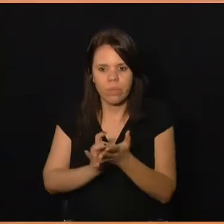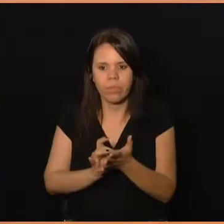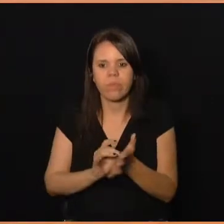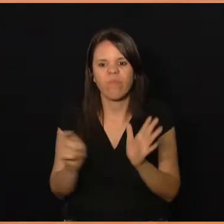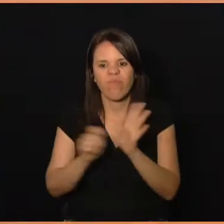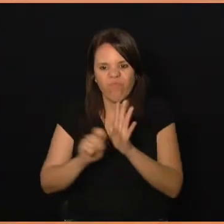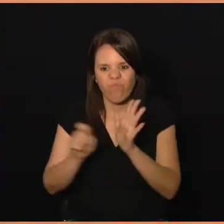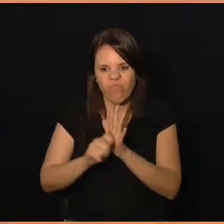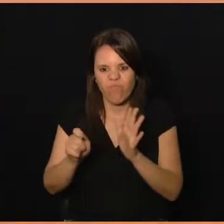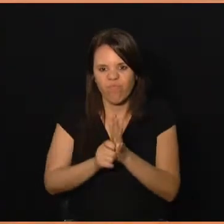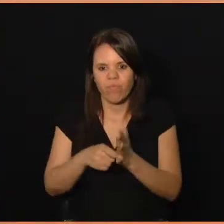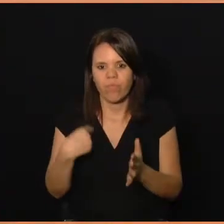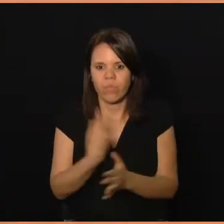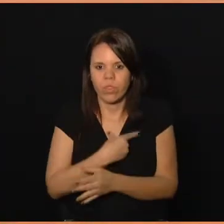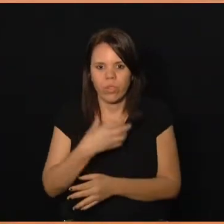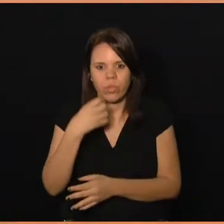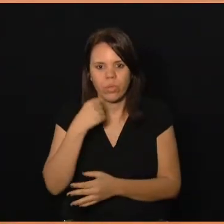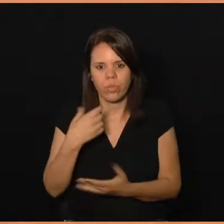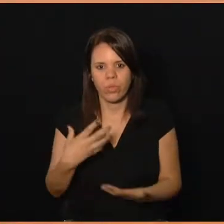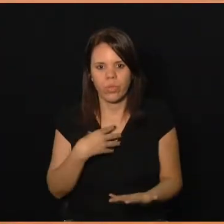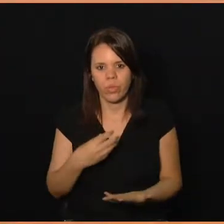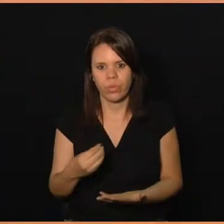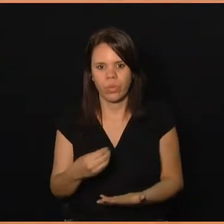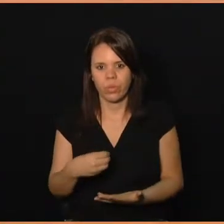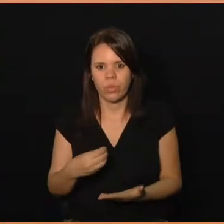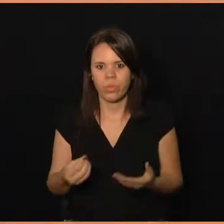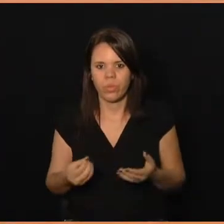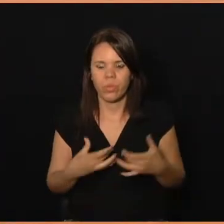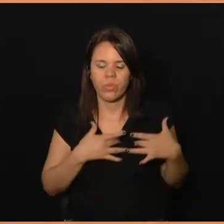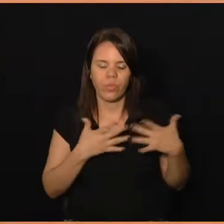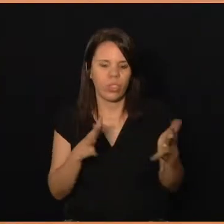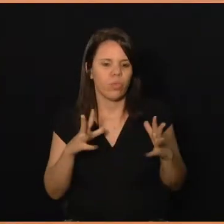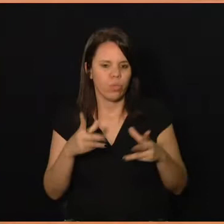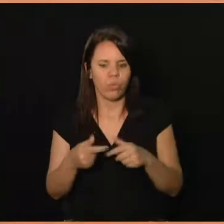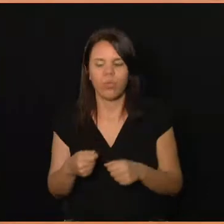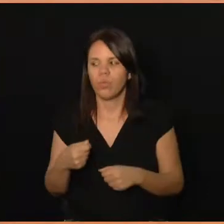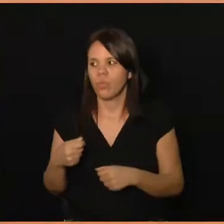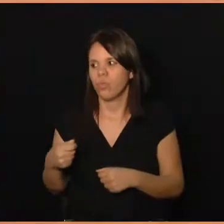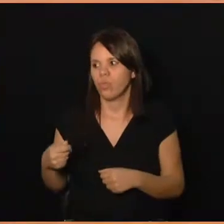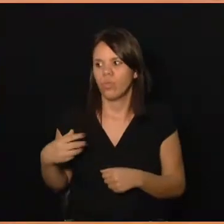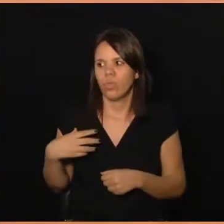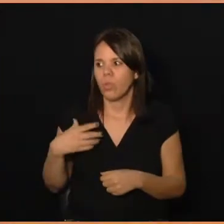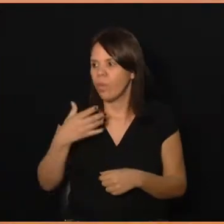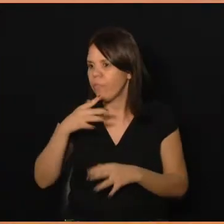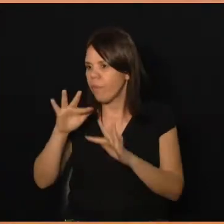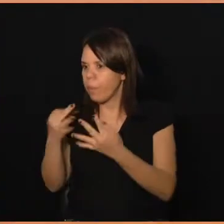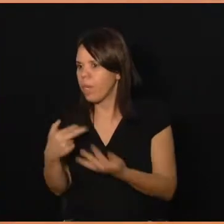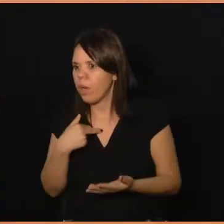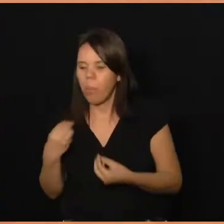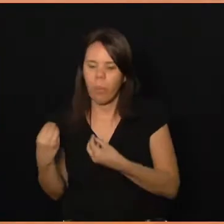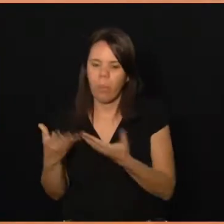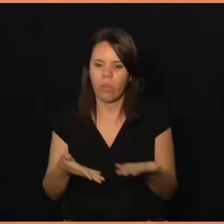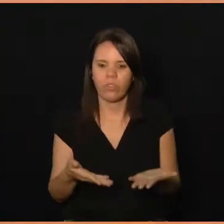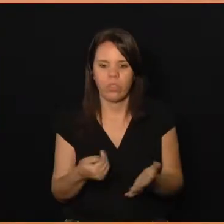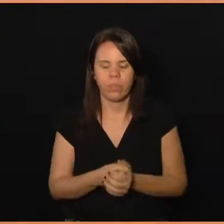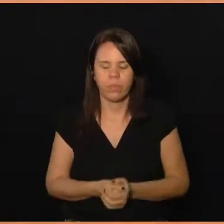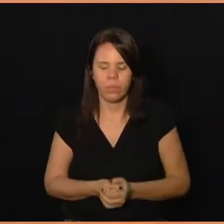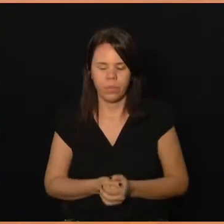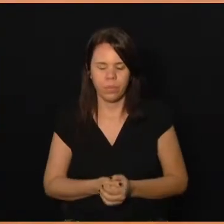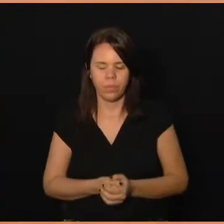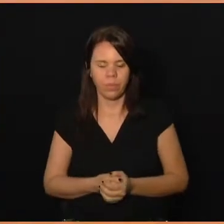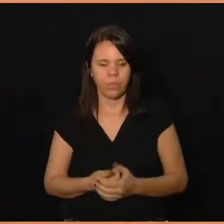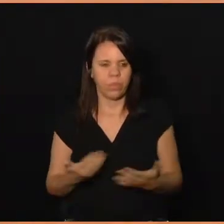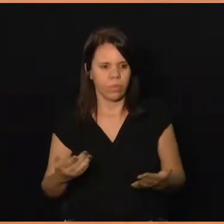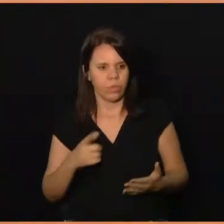os nossos filhos. O tráfico lhe oferece tudo aquilo que o pai e a mãe não podem dar. Você pega hoje um menino